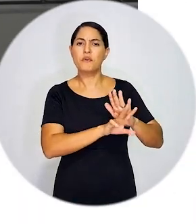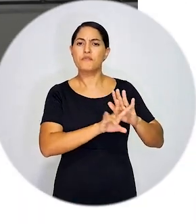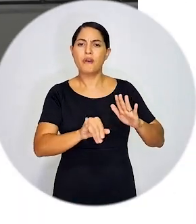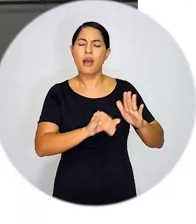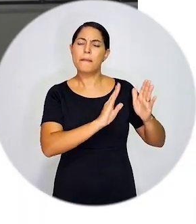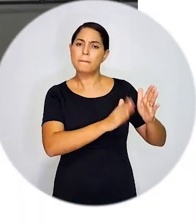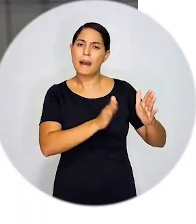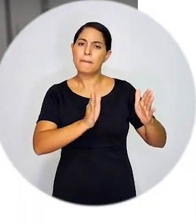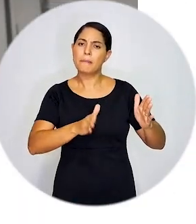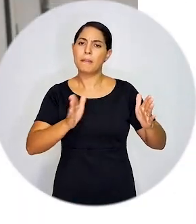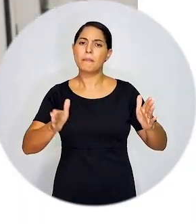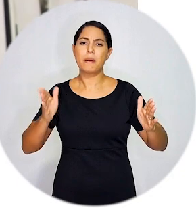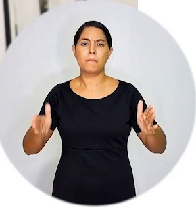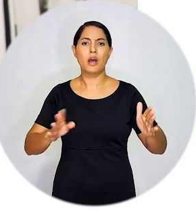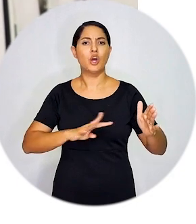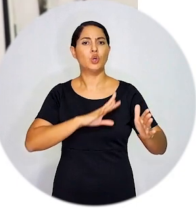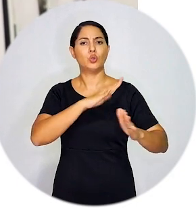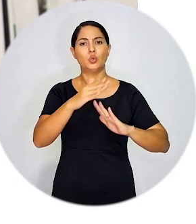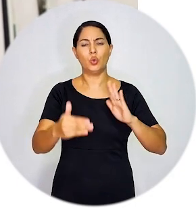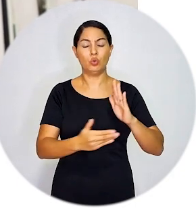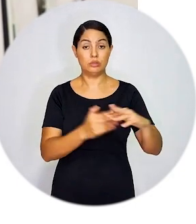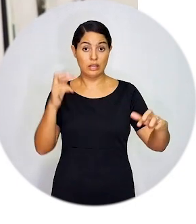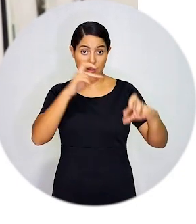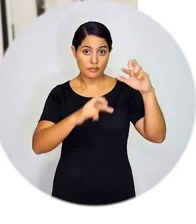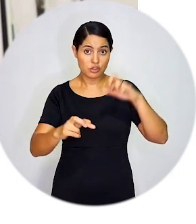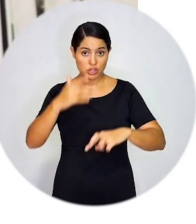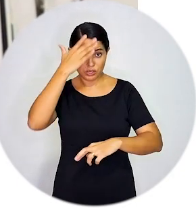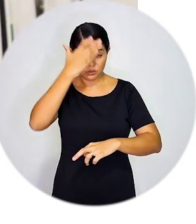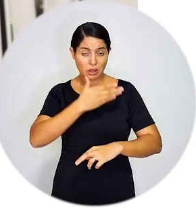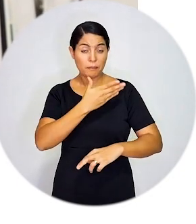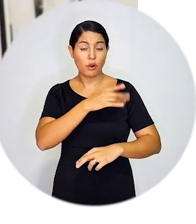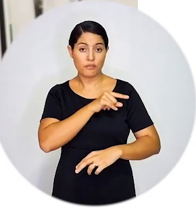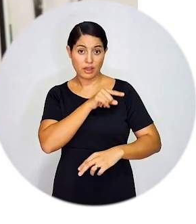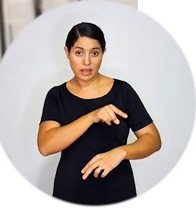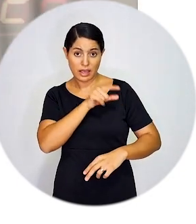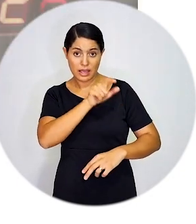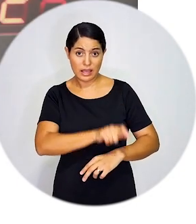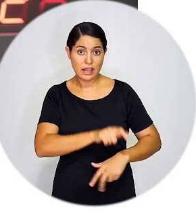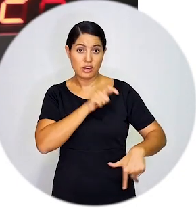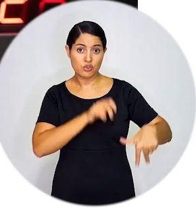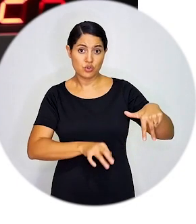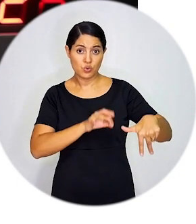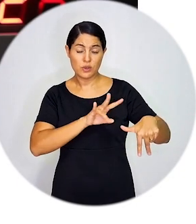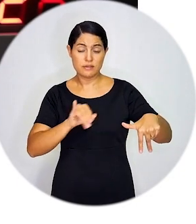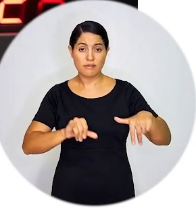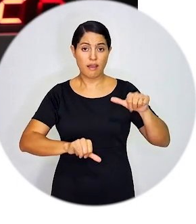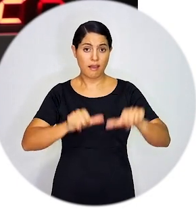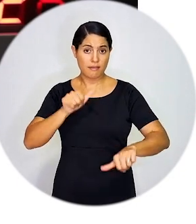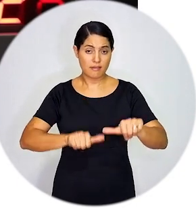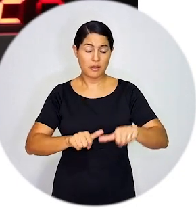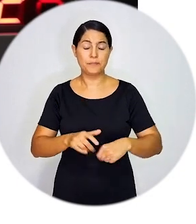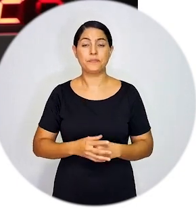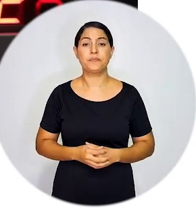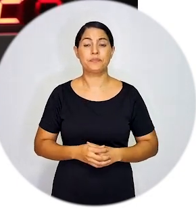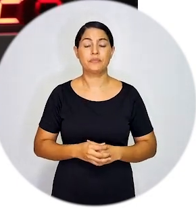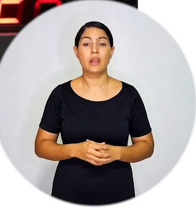que cuidará da investigação e da produção das provas. E teremos depois disso concluído,